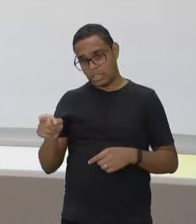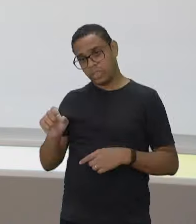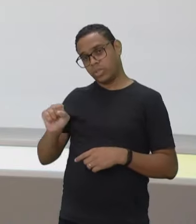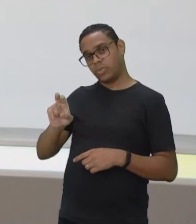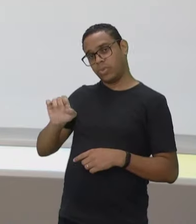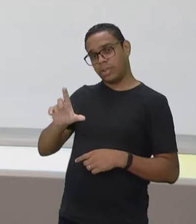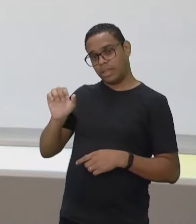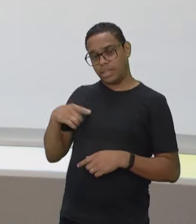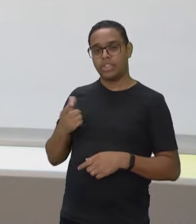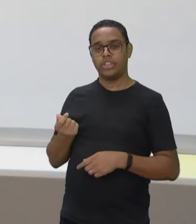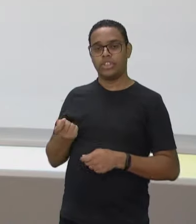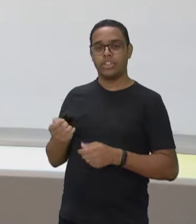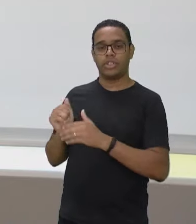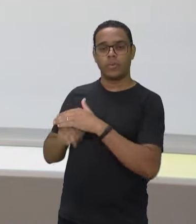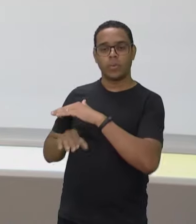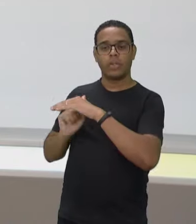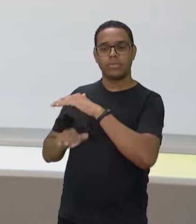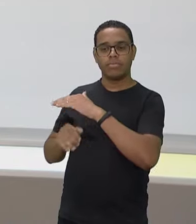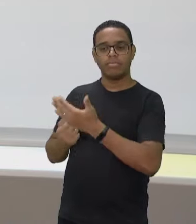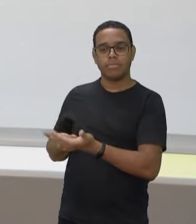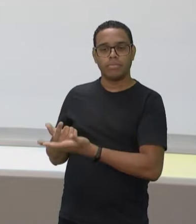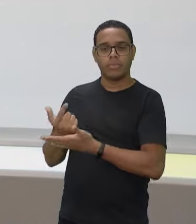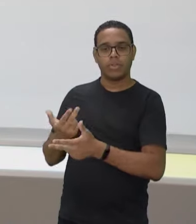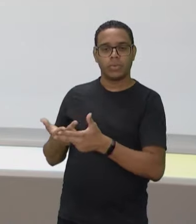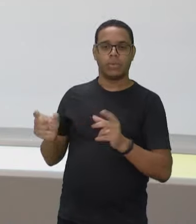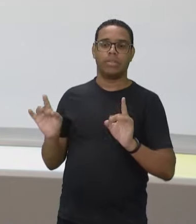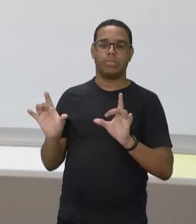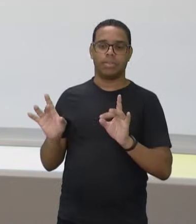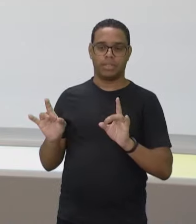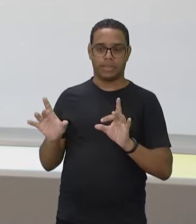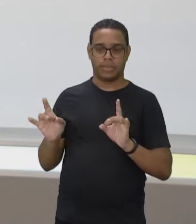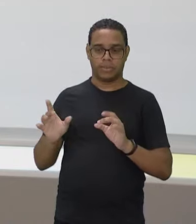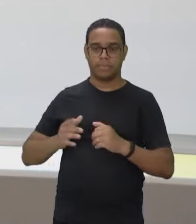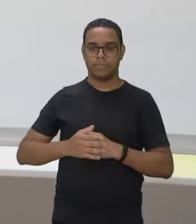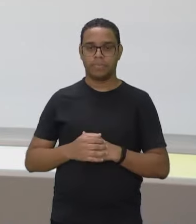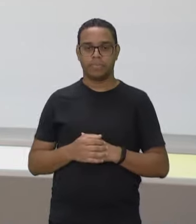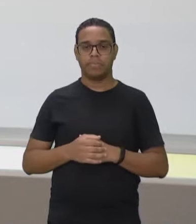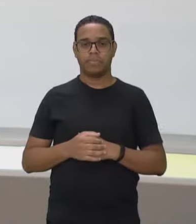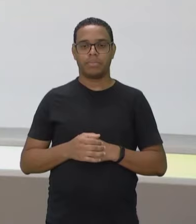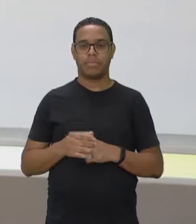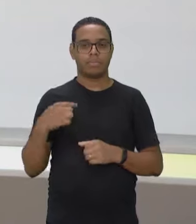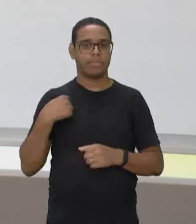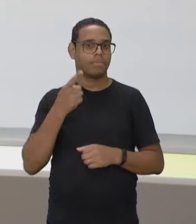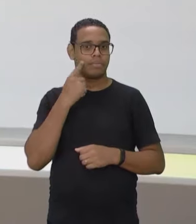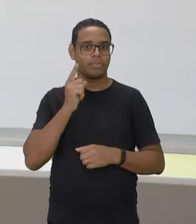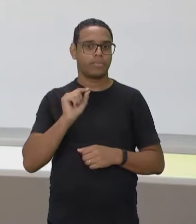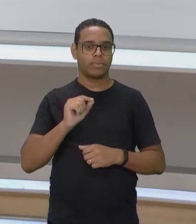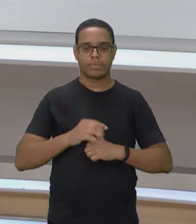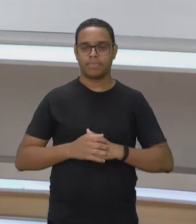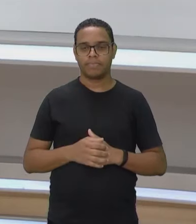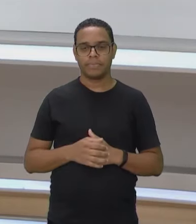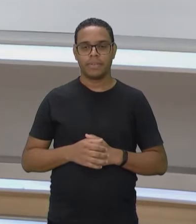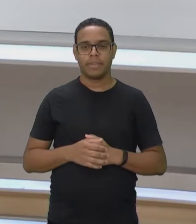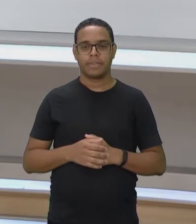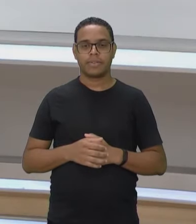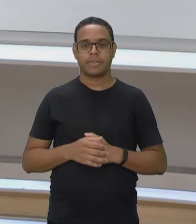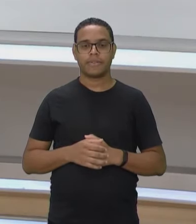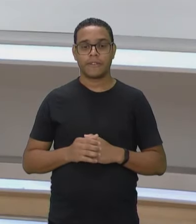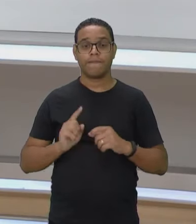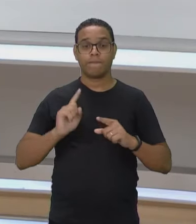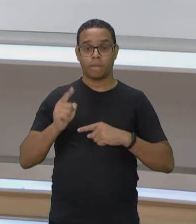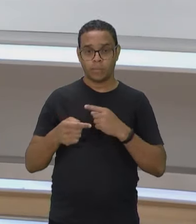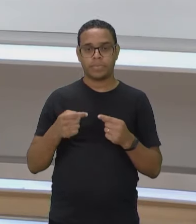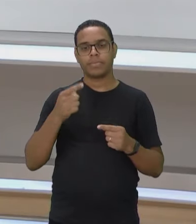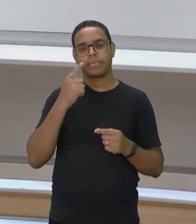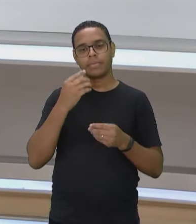Suelen, que guarda o dinheiro porque ela quer comprar algo muito especial. Aí a gente não descobriu o que era. Então aí tá aí, ó, depois da